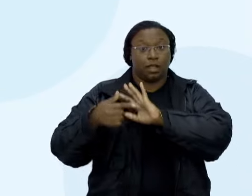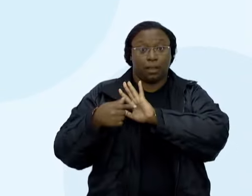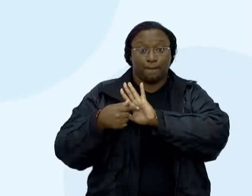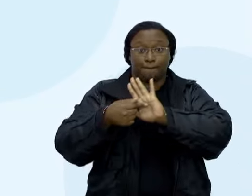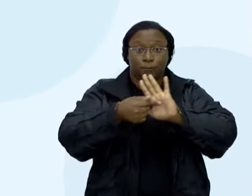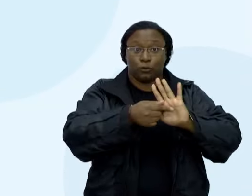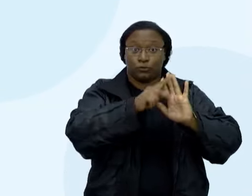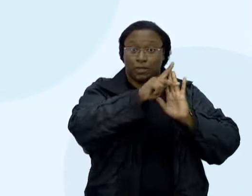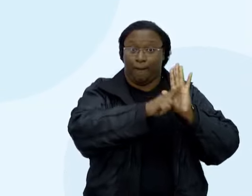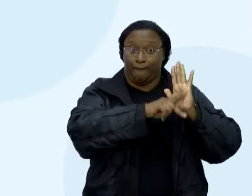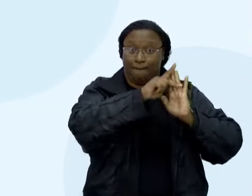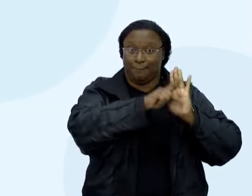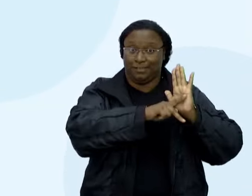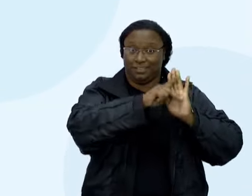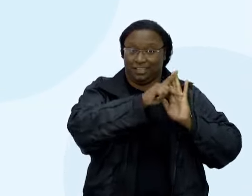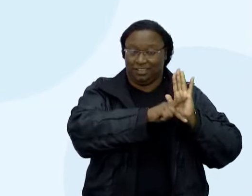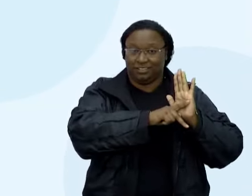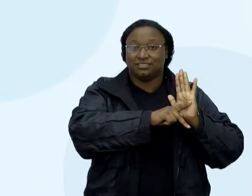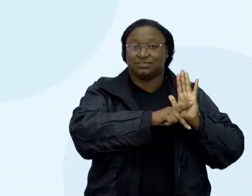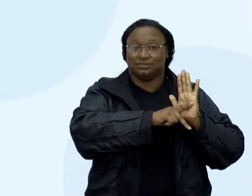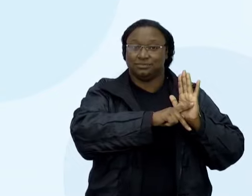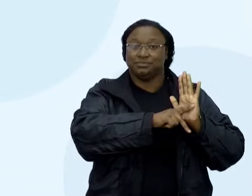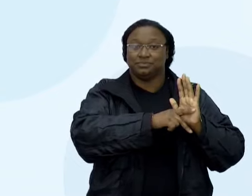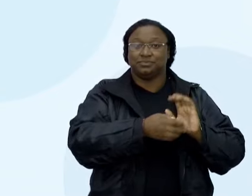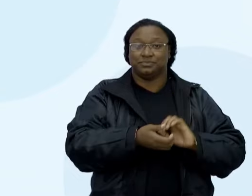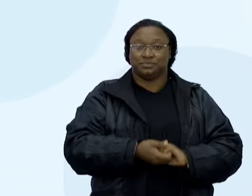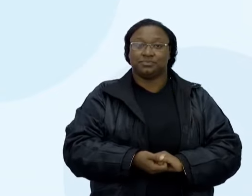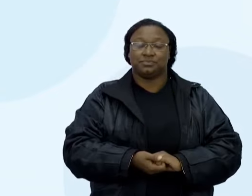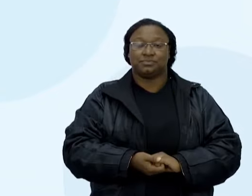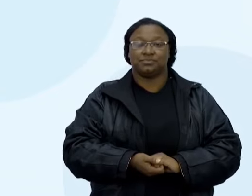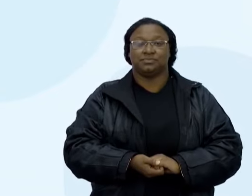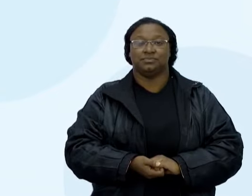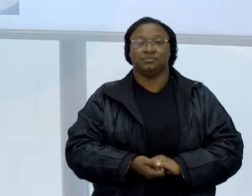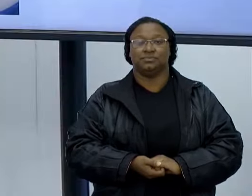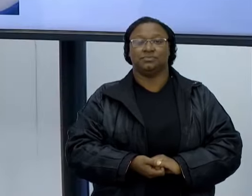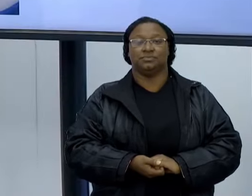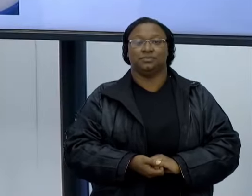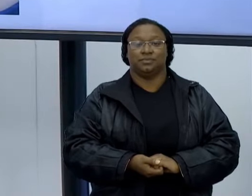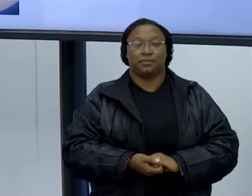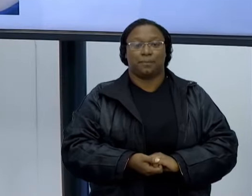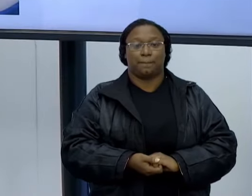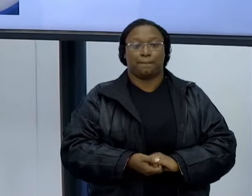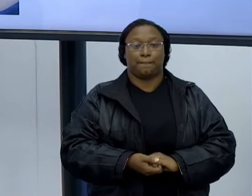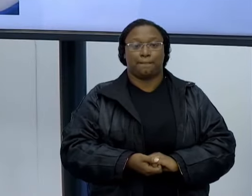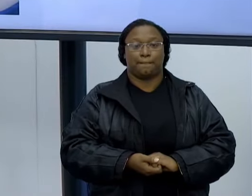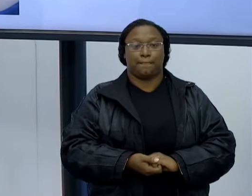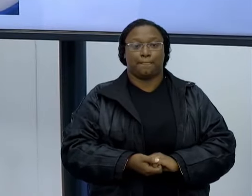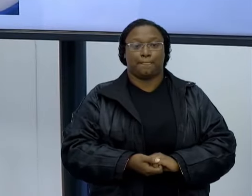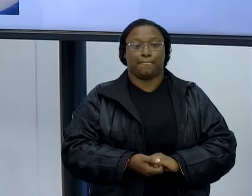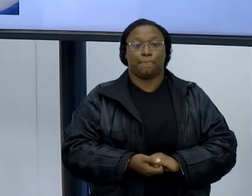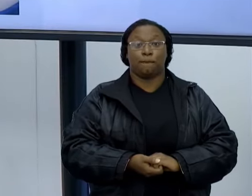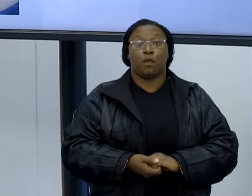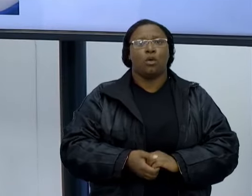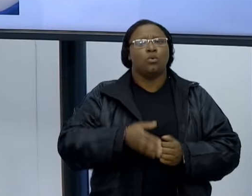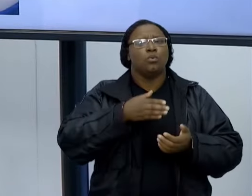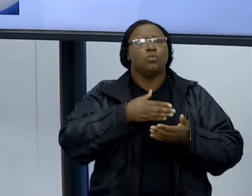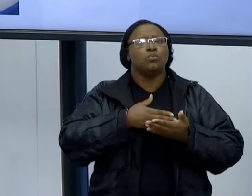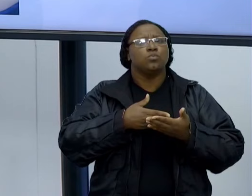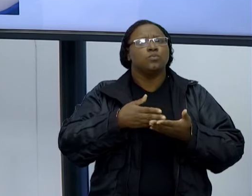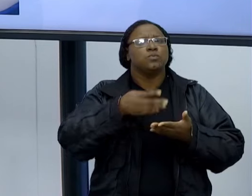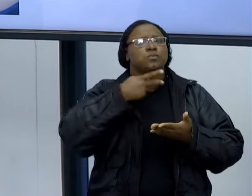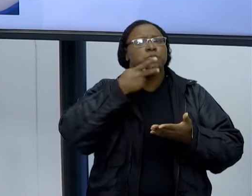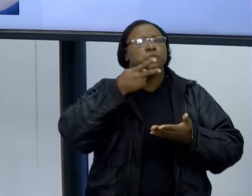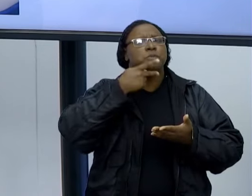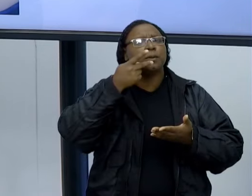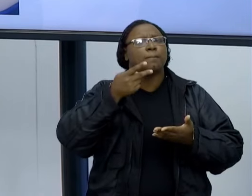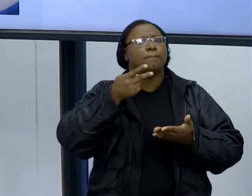nosso protótipo, uma vez que a gente falou aí no comecinho da nossa aula que a gente optou